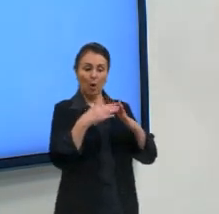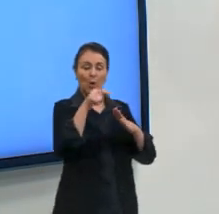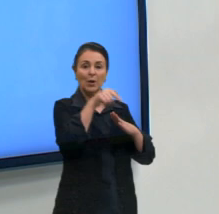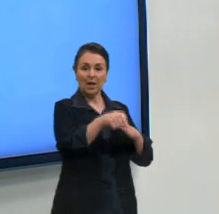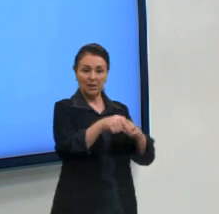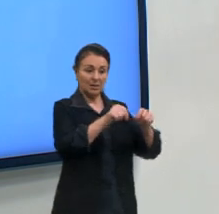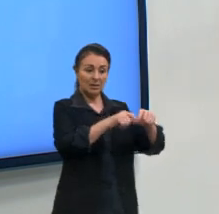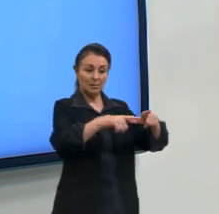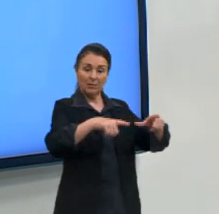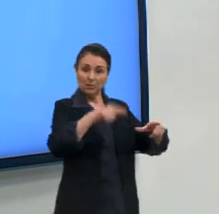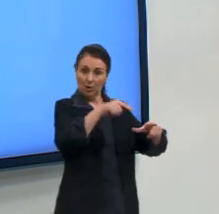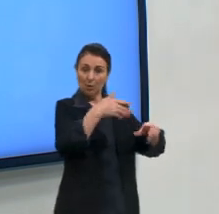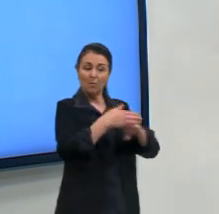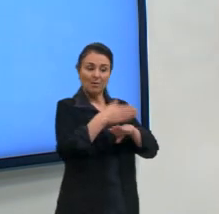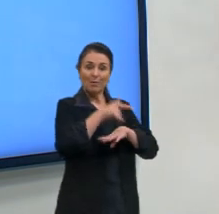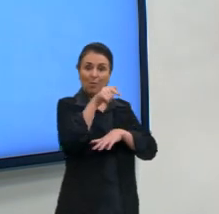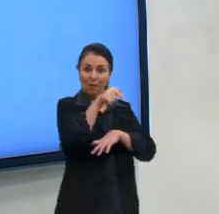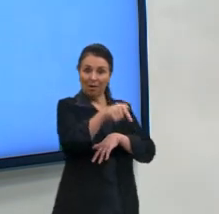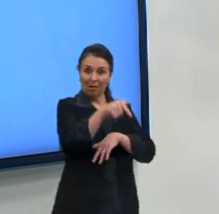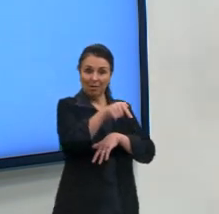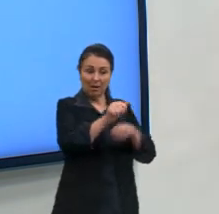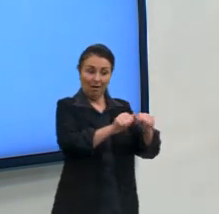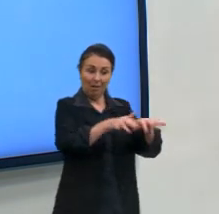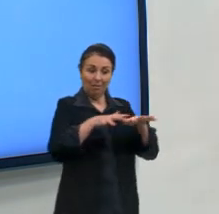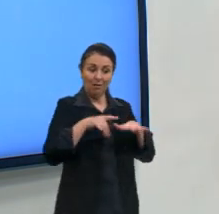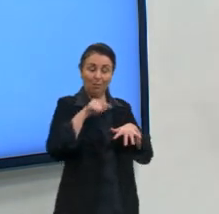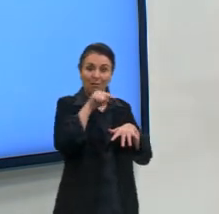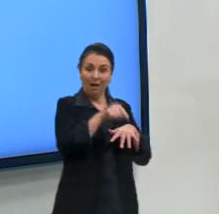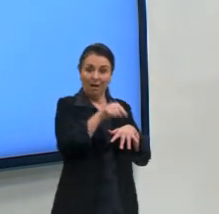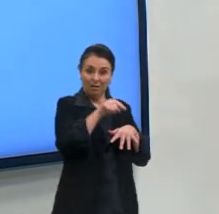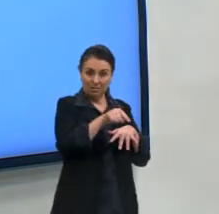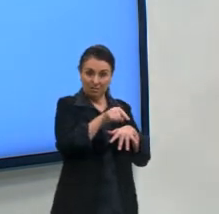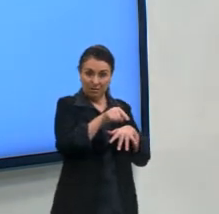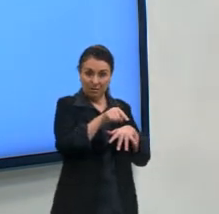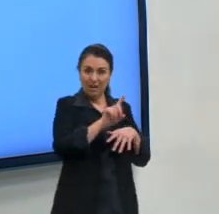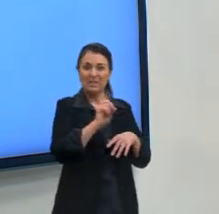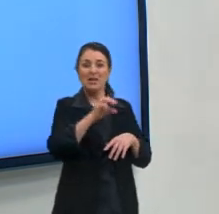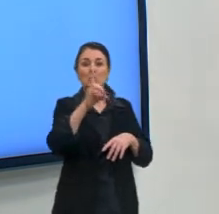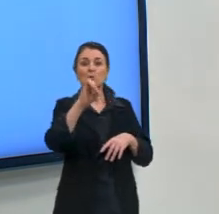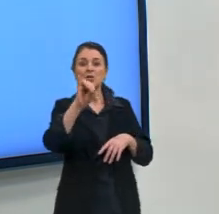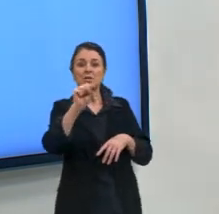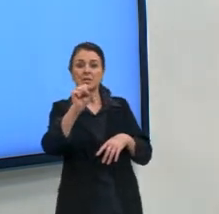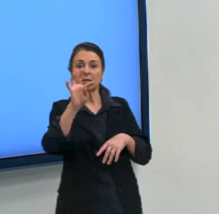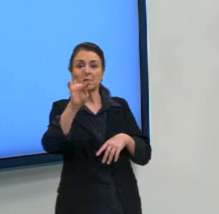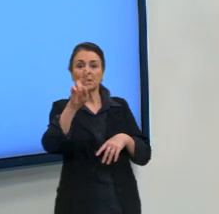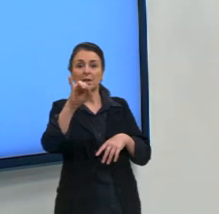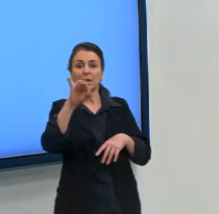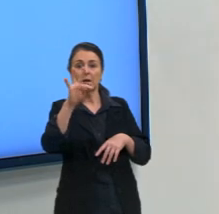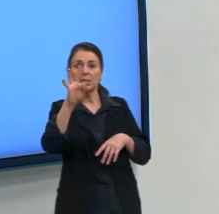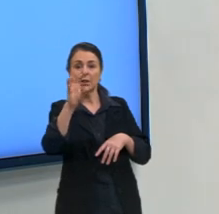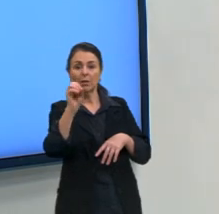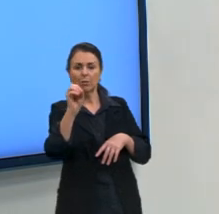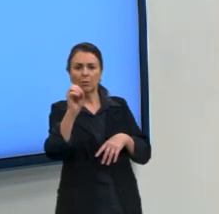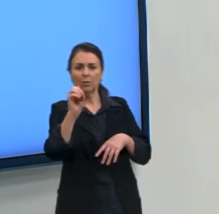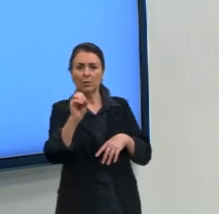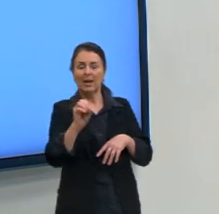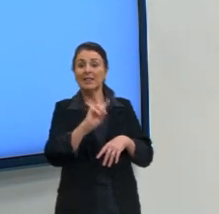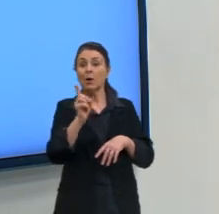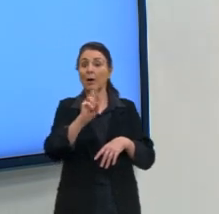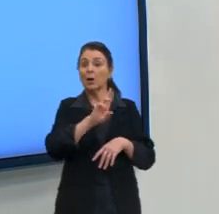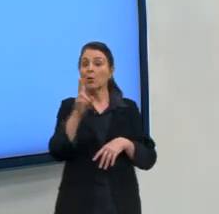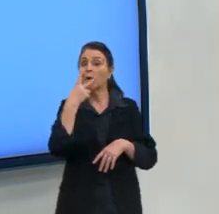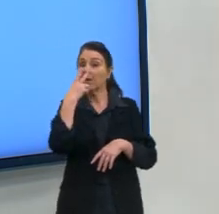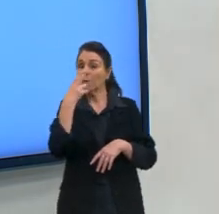então eu participo da Assembleia do meu distrito Mas eles vão chamavam de Distrito eles chamavam de demo